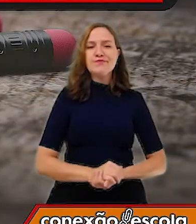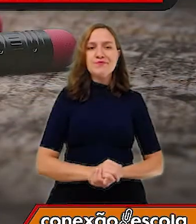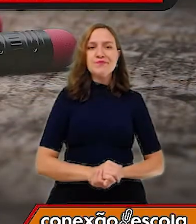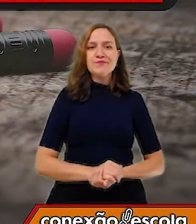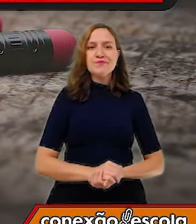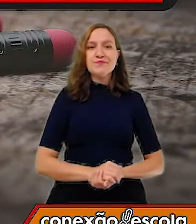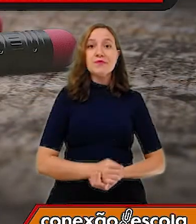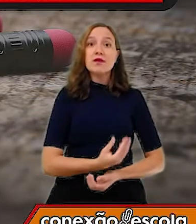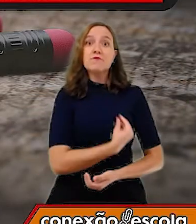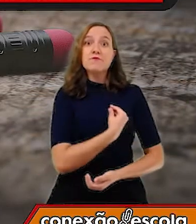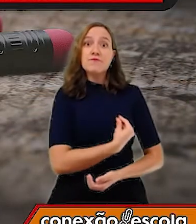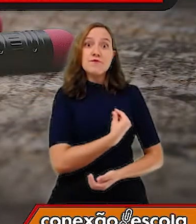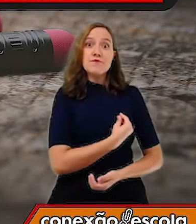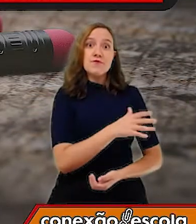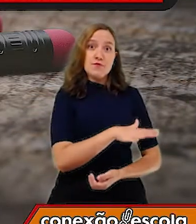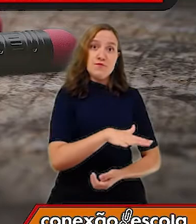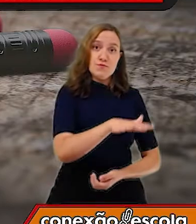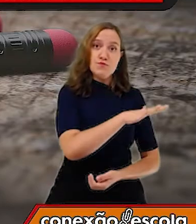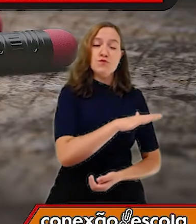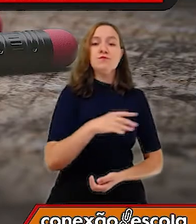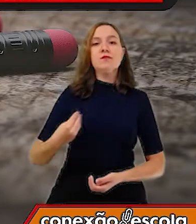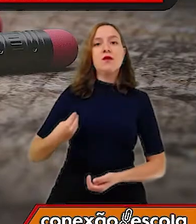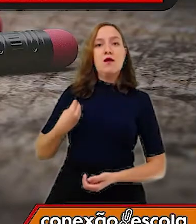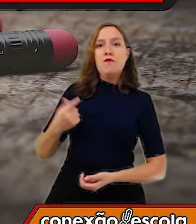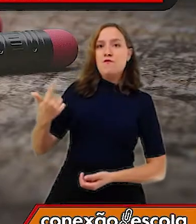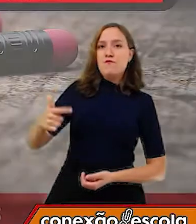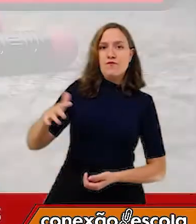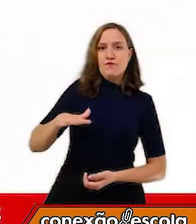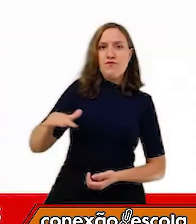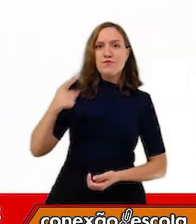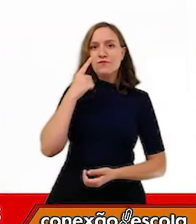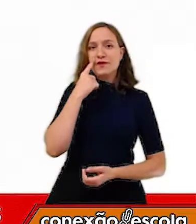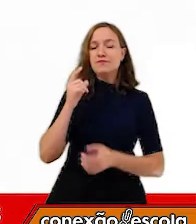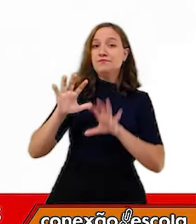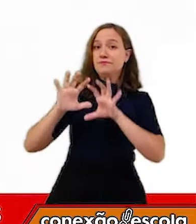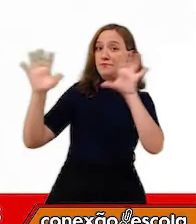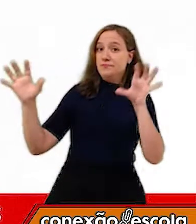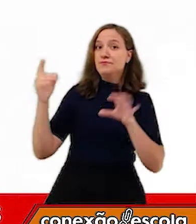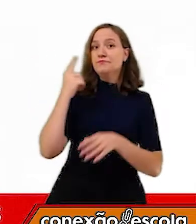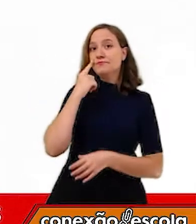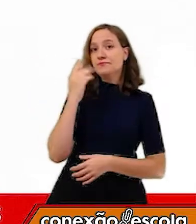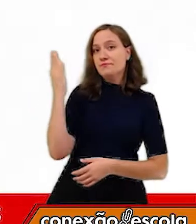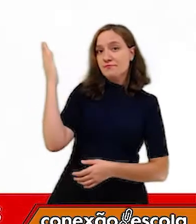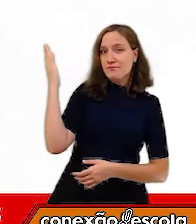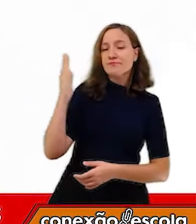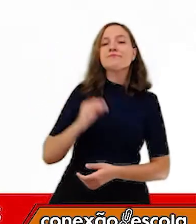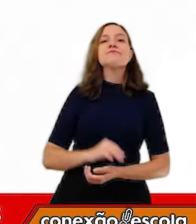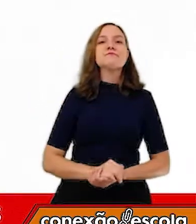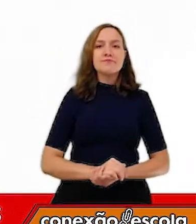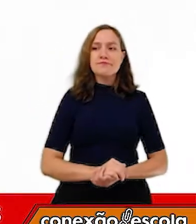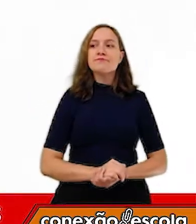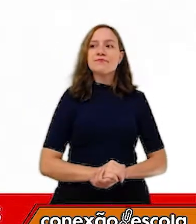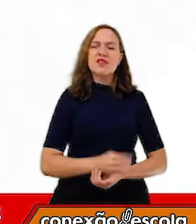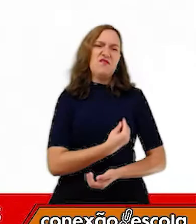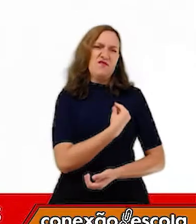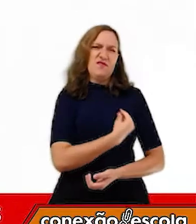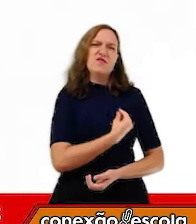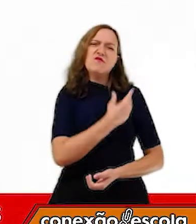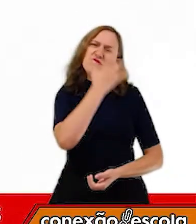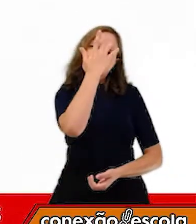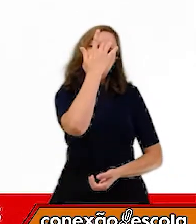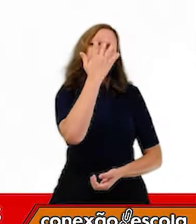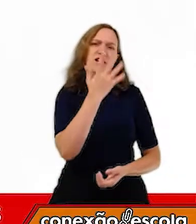Os seres vivos de um lado, os elementos não vivos de outro. Os seres vivos ficou fácil, não